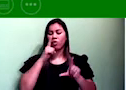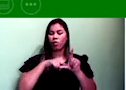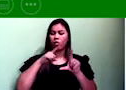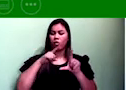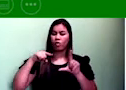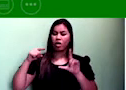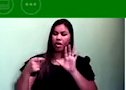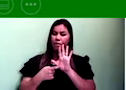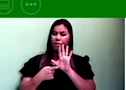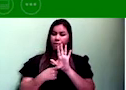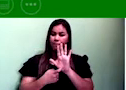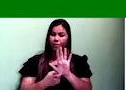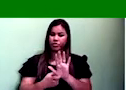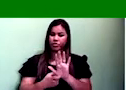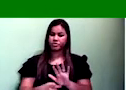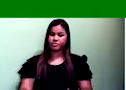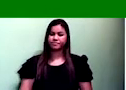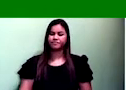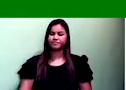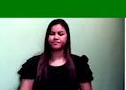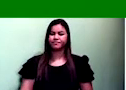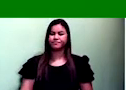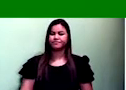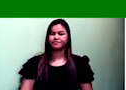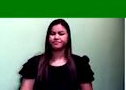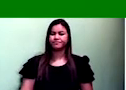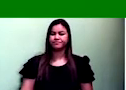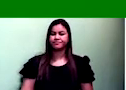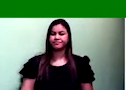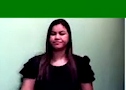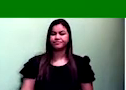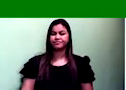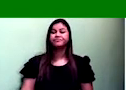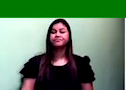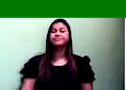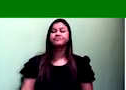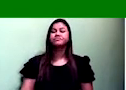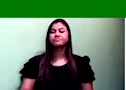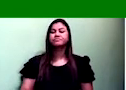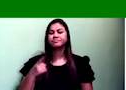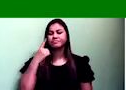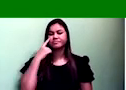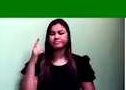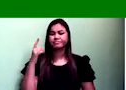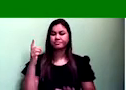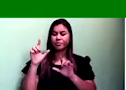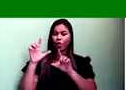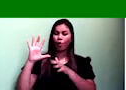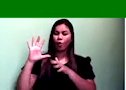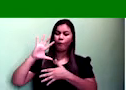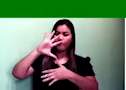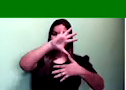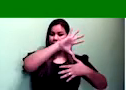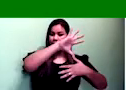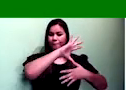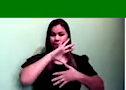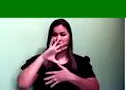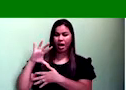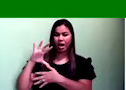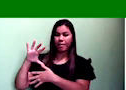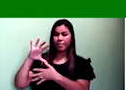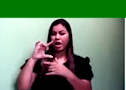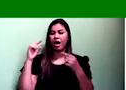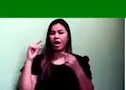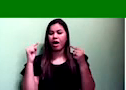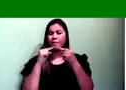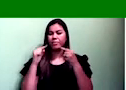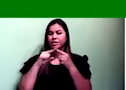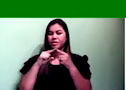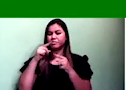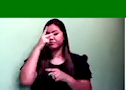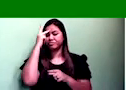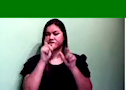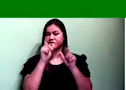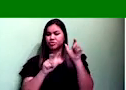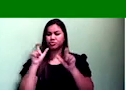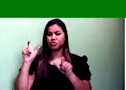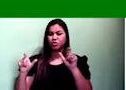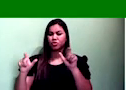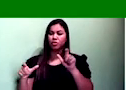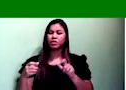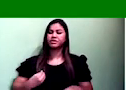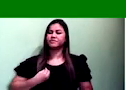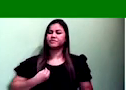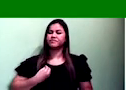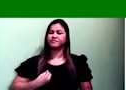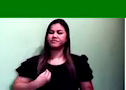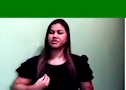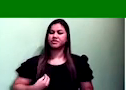gente. E hoje, esse gráfico atual são as pessoas vivendo no mundo com o vírus da AIDS,